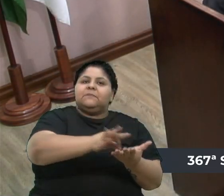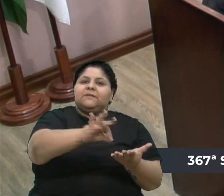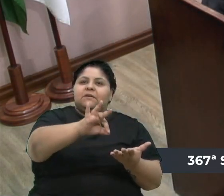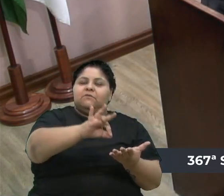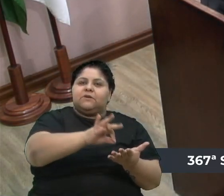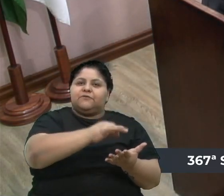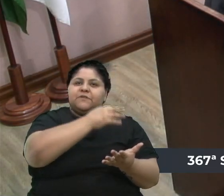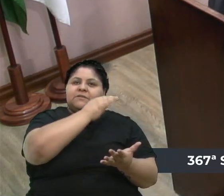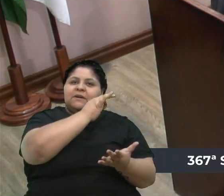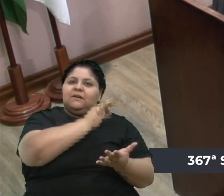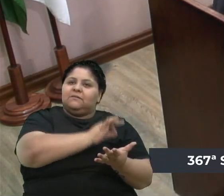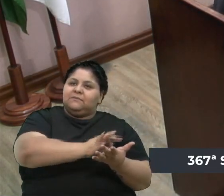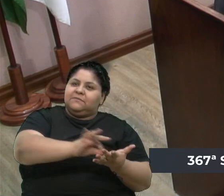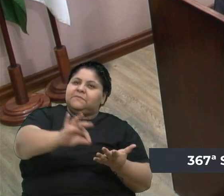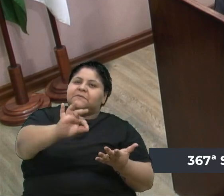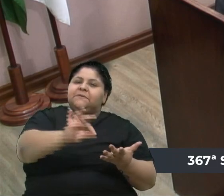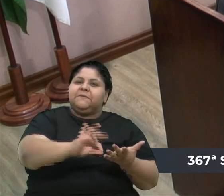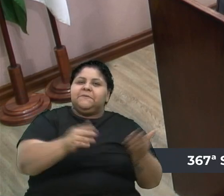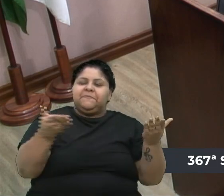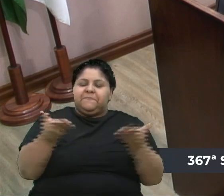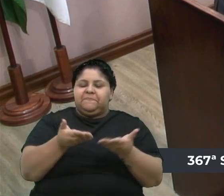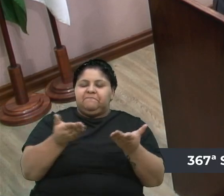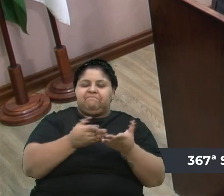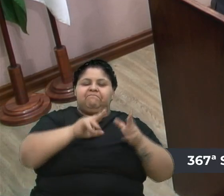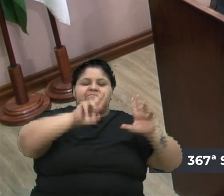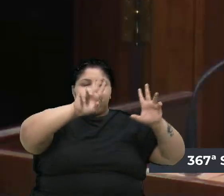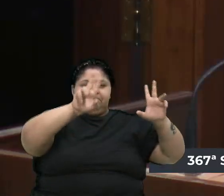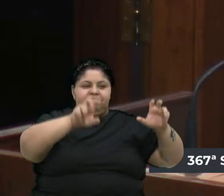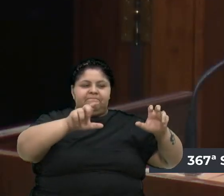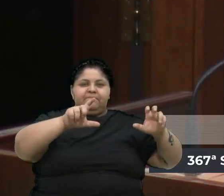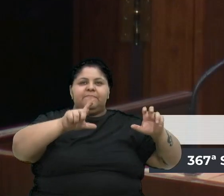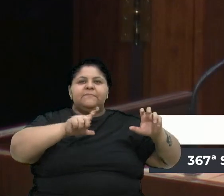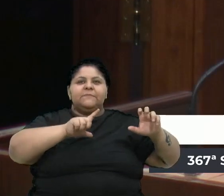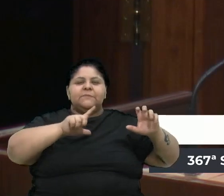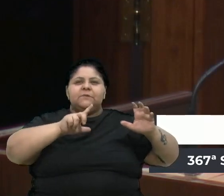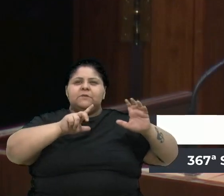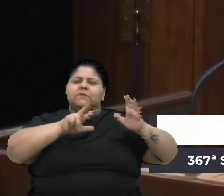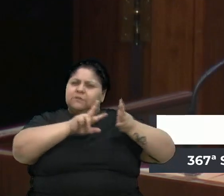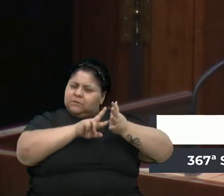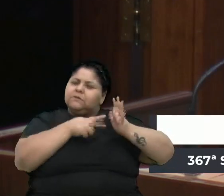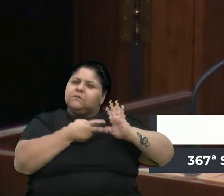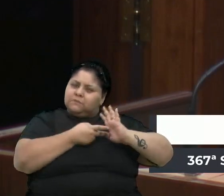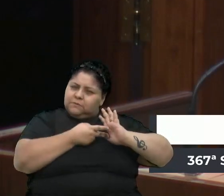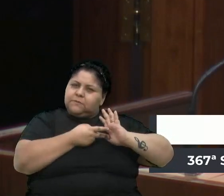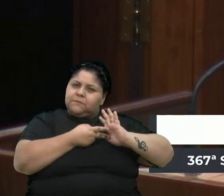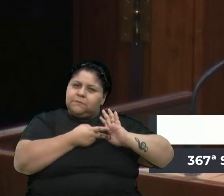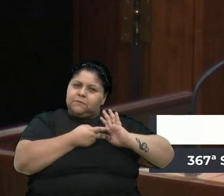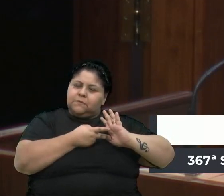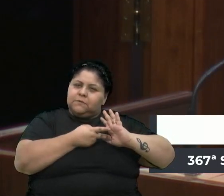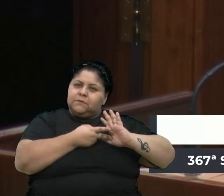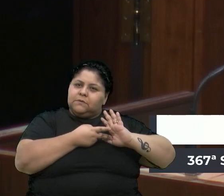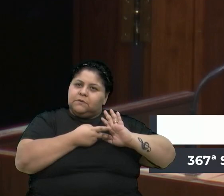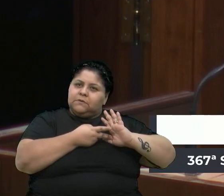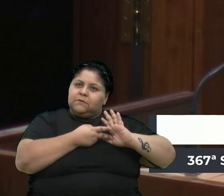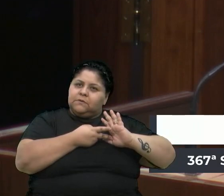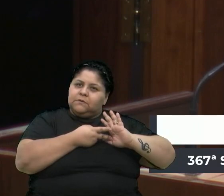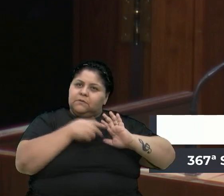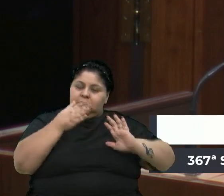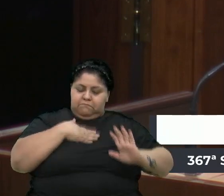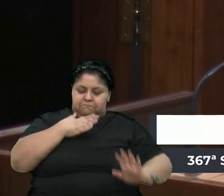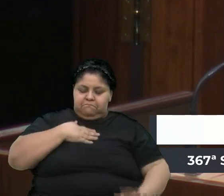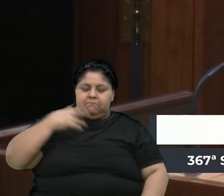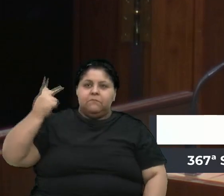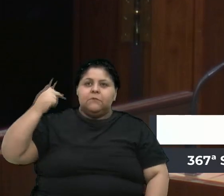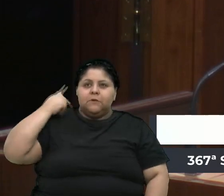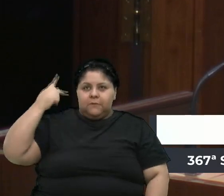Bom dia, presidente. Hoje é um tema que tem a ver, com este vereador,